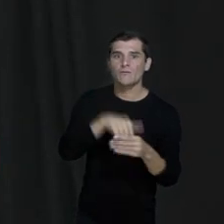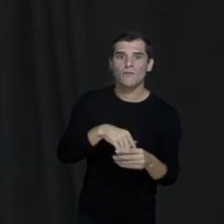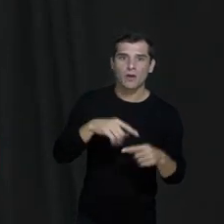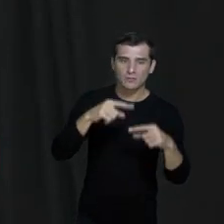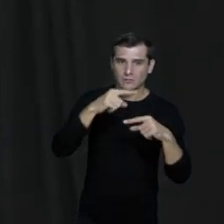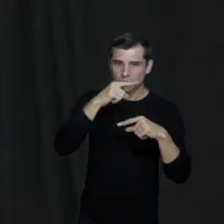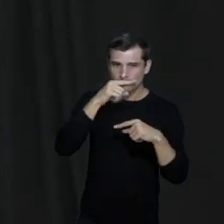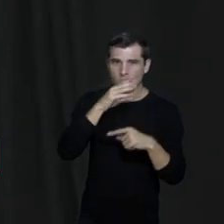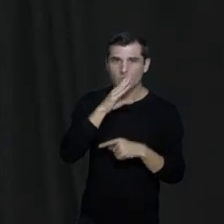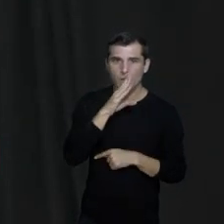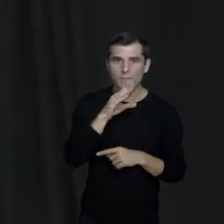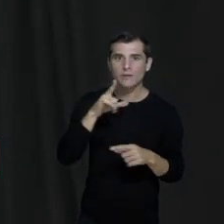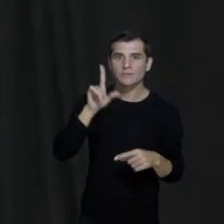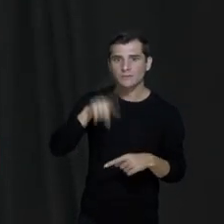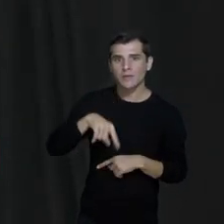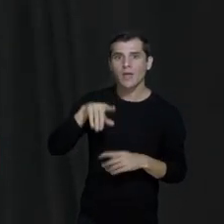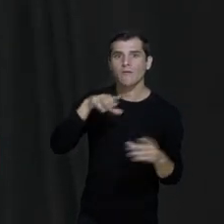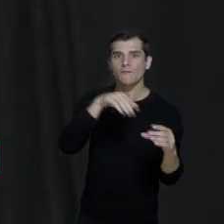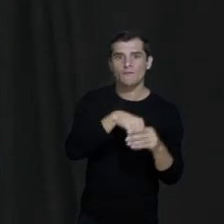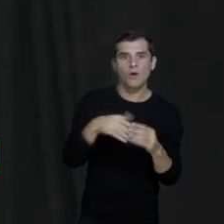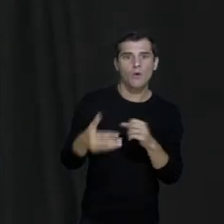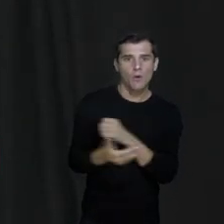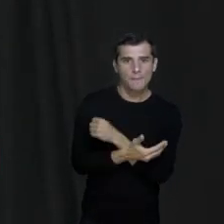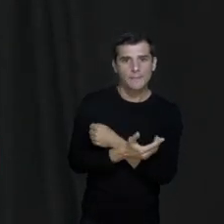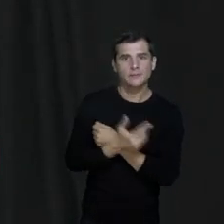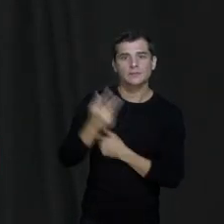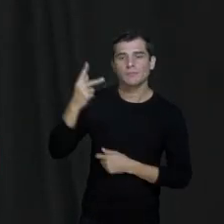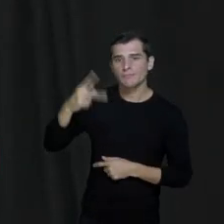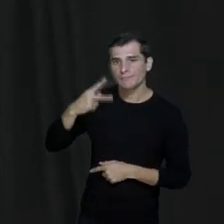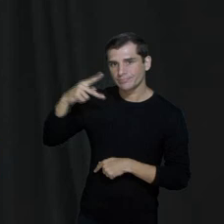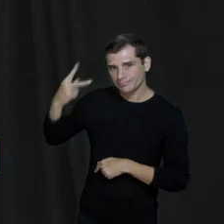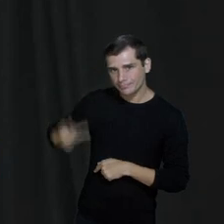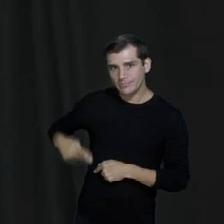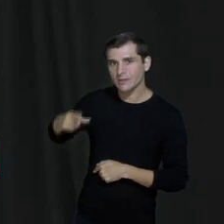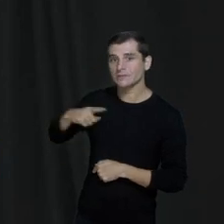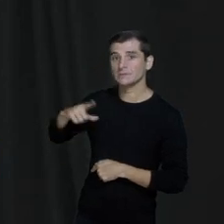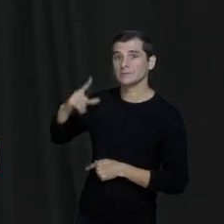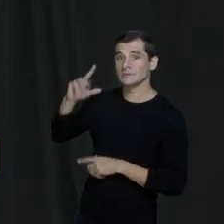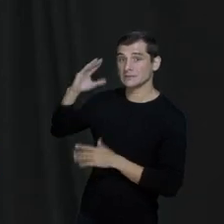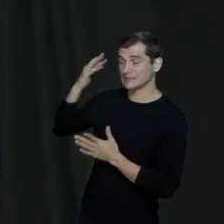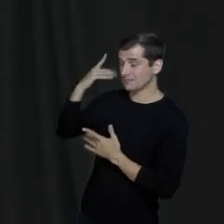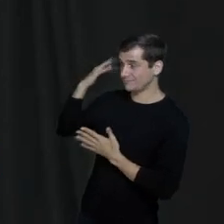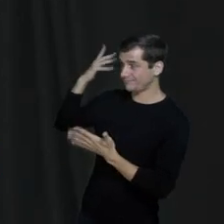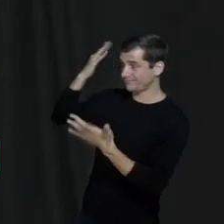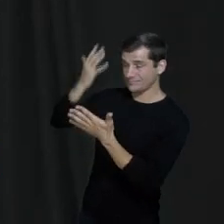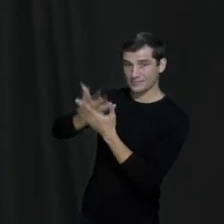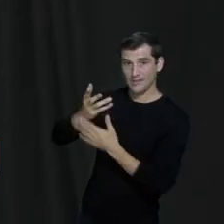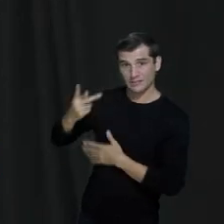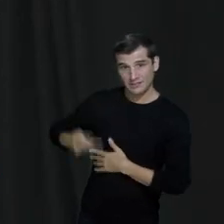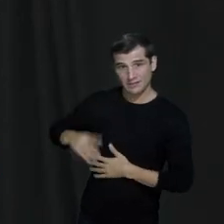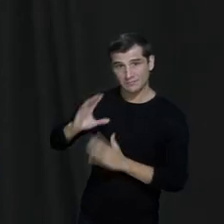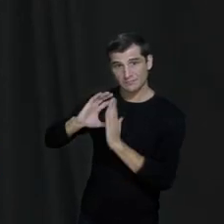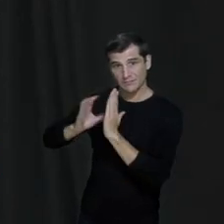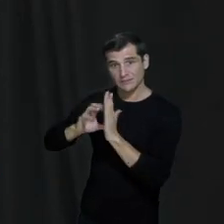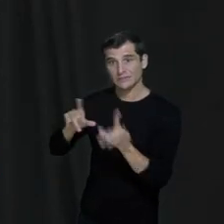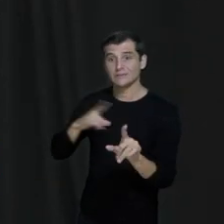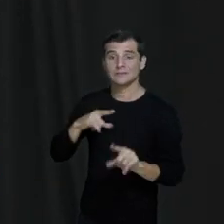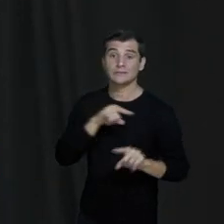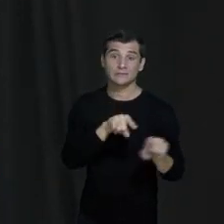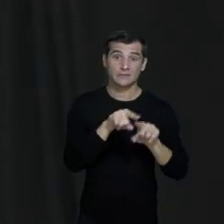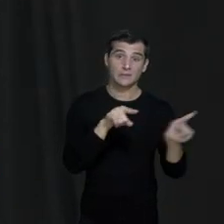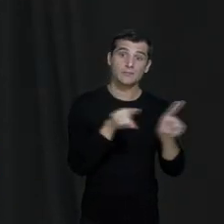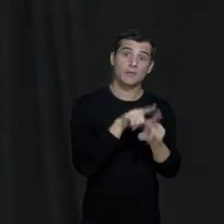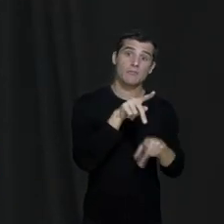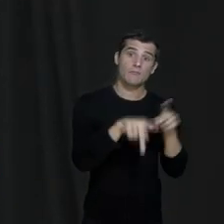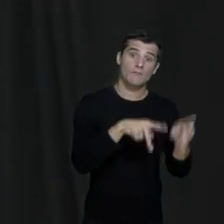desses políticos sabe então tem toda essa bagagem histórica do do Brasil que a gente carrega na política que vai pra população e